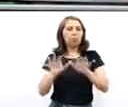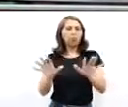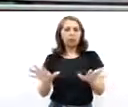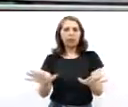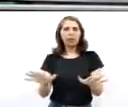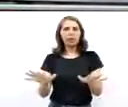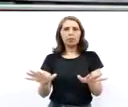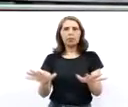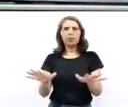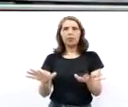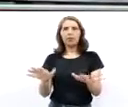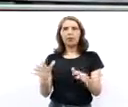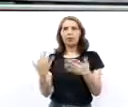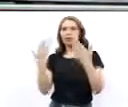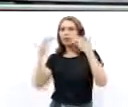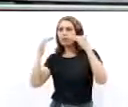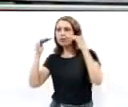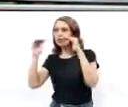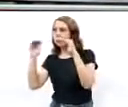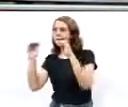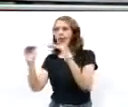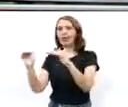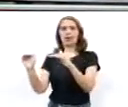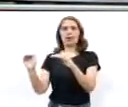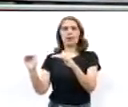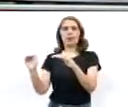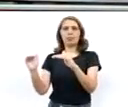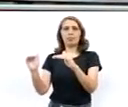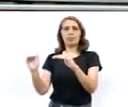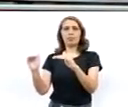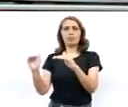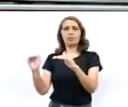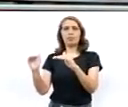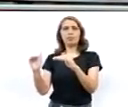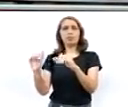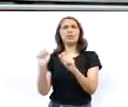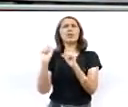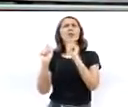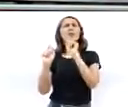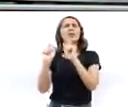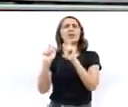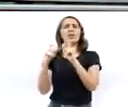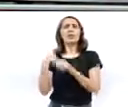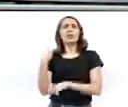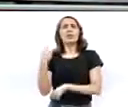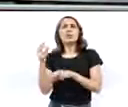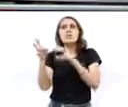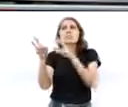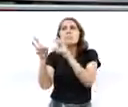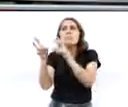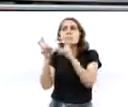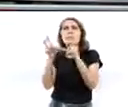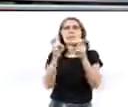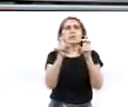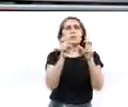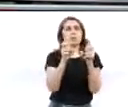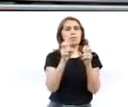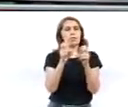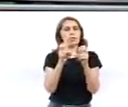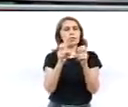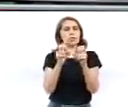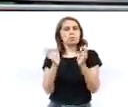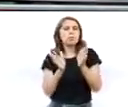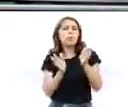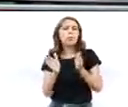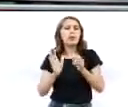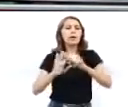alguma dessas situações que nos chama a atenção, vendo pelo lado desses incisos, o que nós vimos acontecer durante